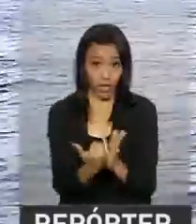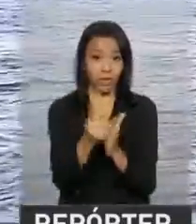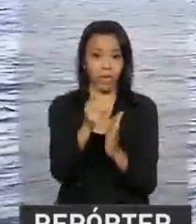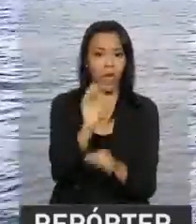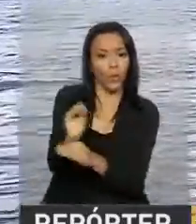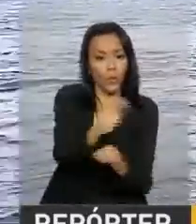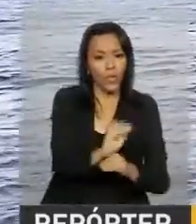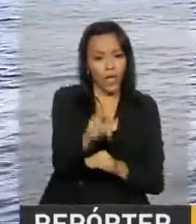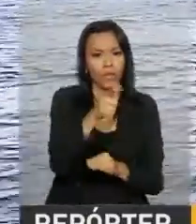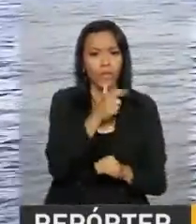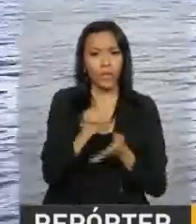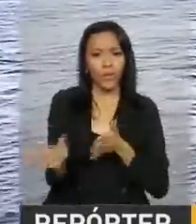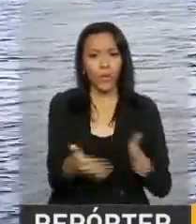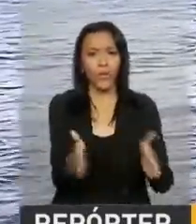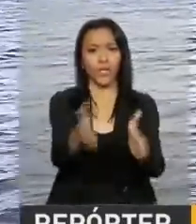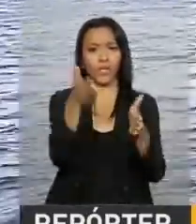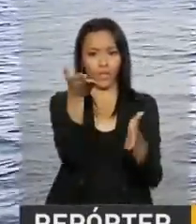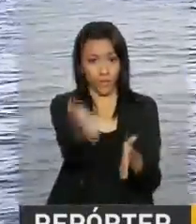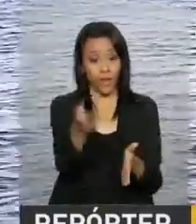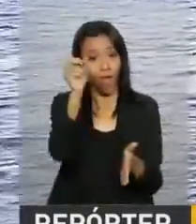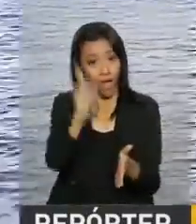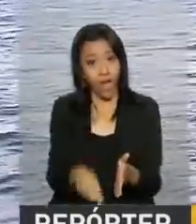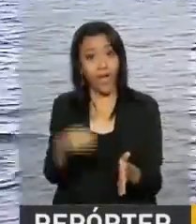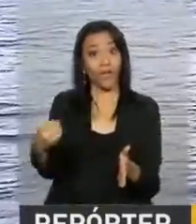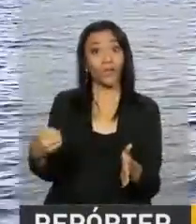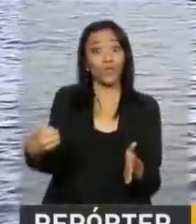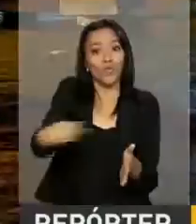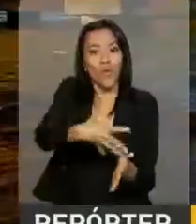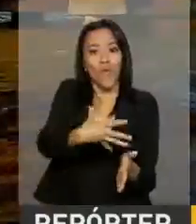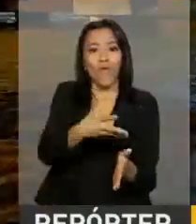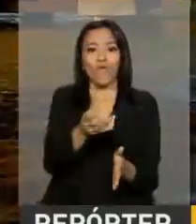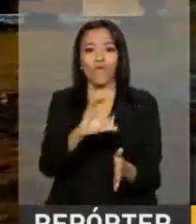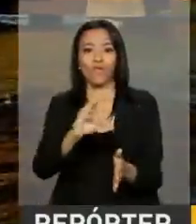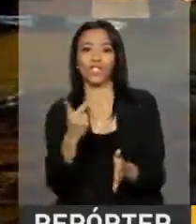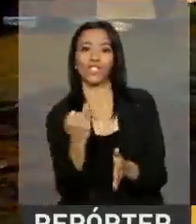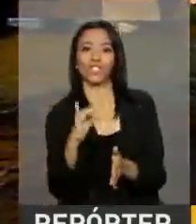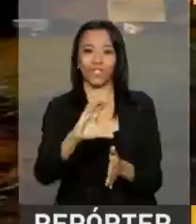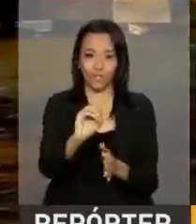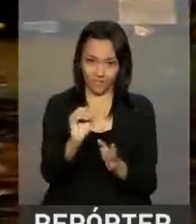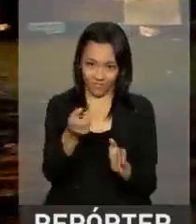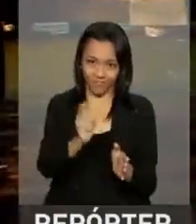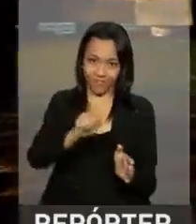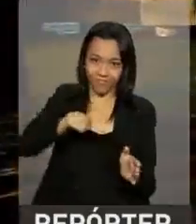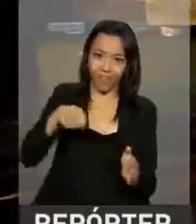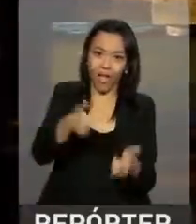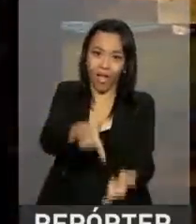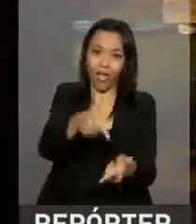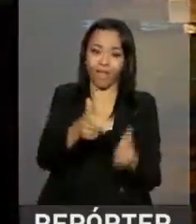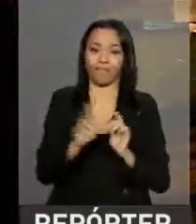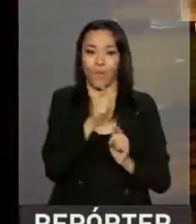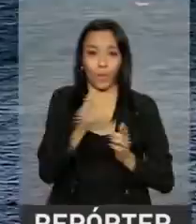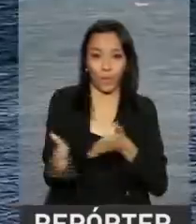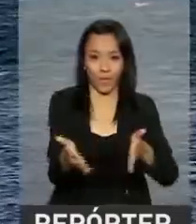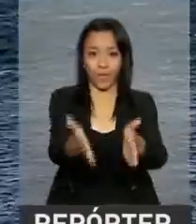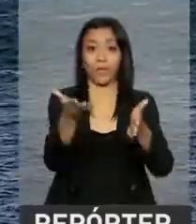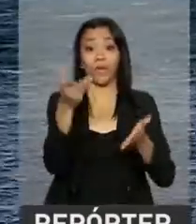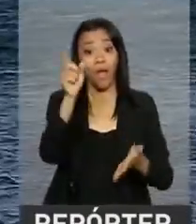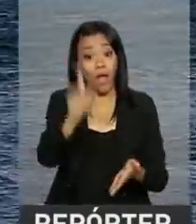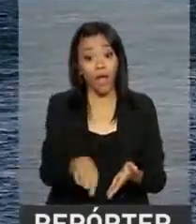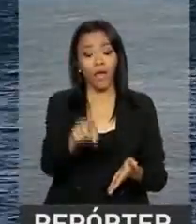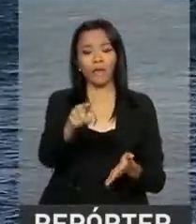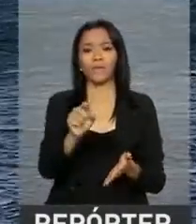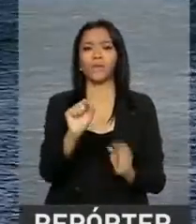da bacia do Rio, batizado pelo governo de Novo Chico, vai promover ações de curto, médio e longo prazos e